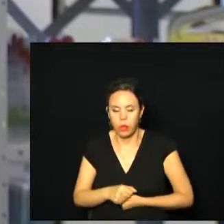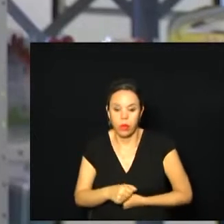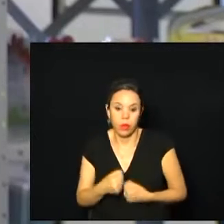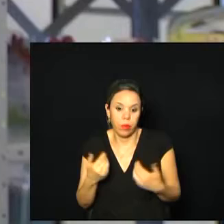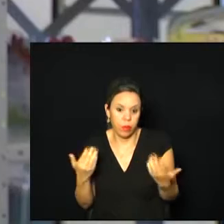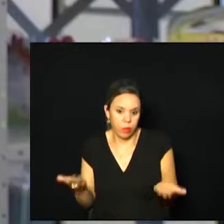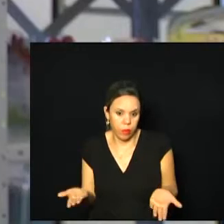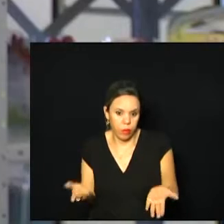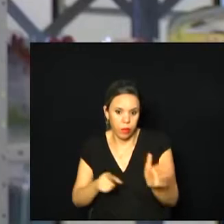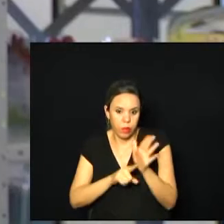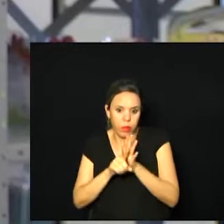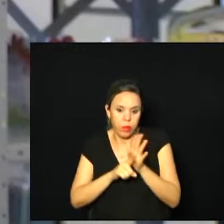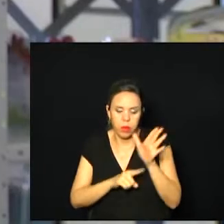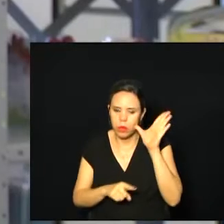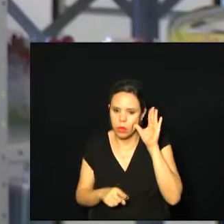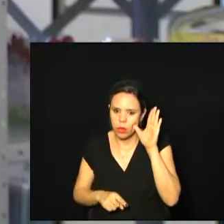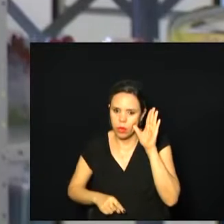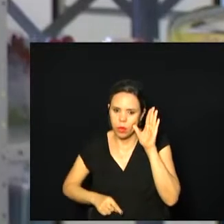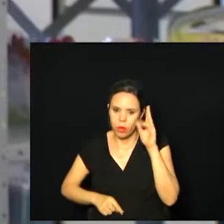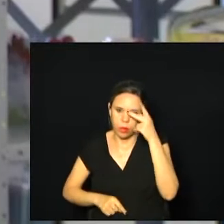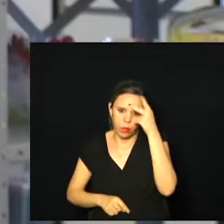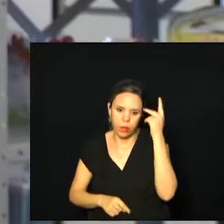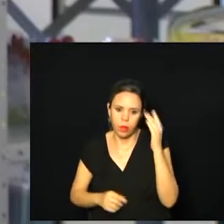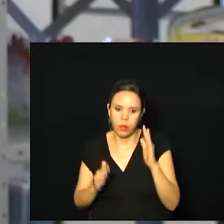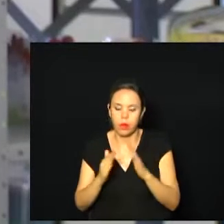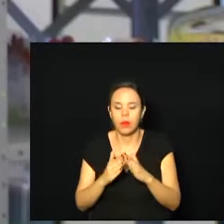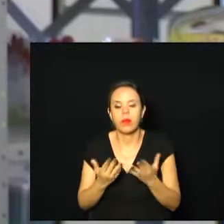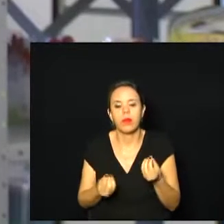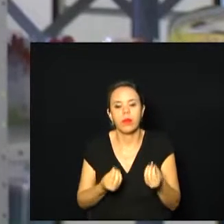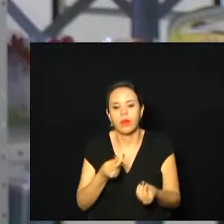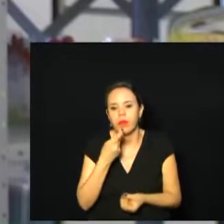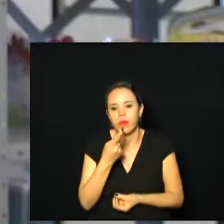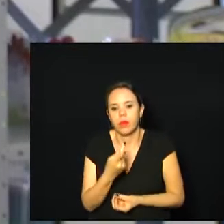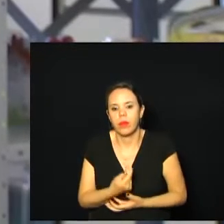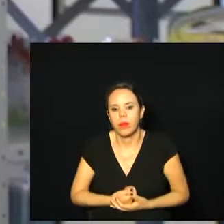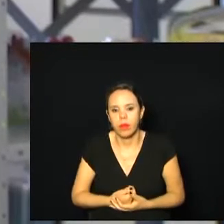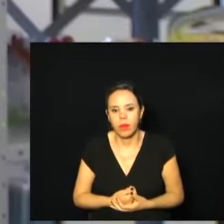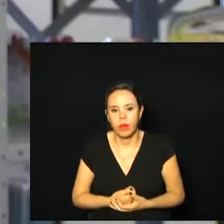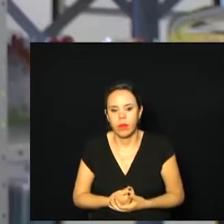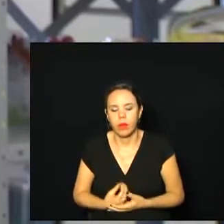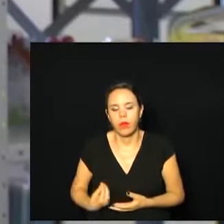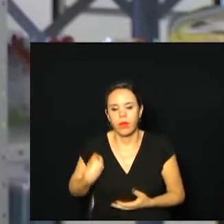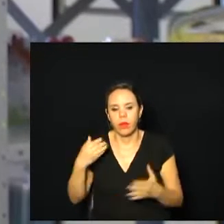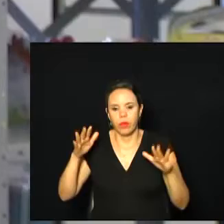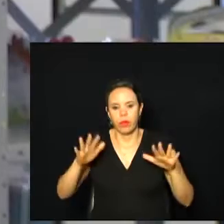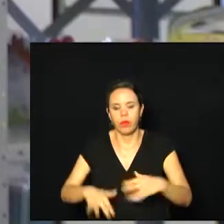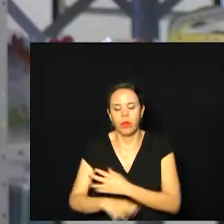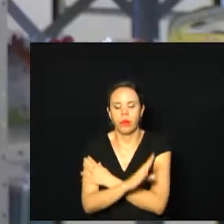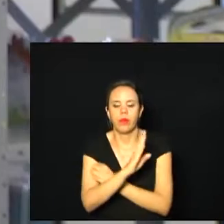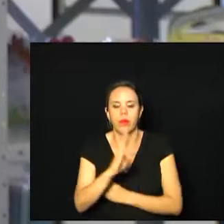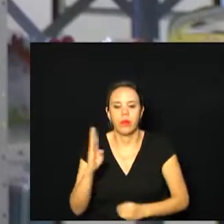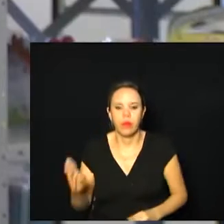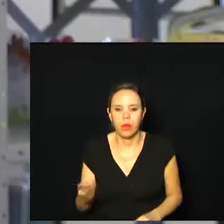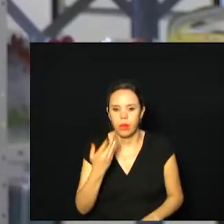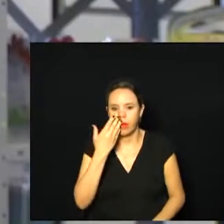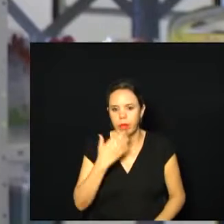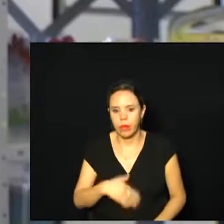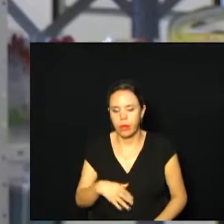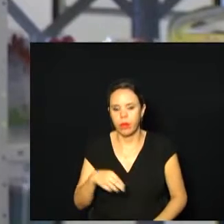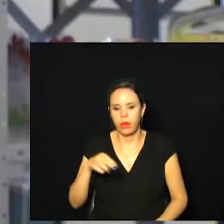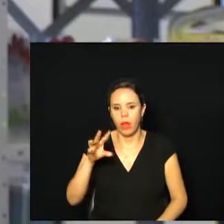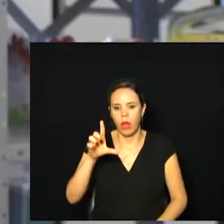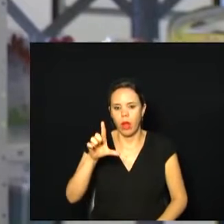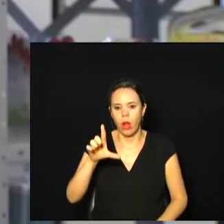Bom, esse é um dado curioso para o pessoal que está em casa. Como você disse, eu estou aqui na Biblioteca Infantil